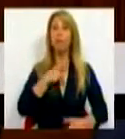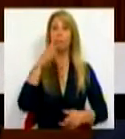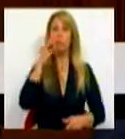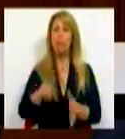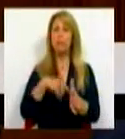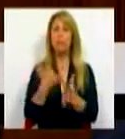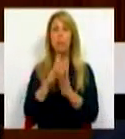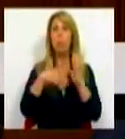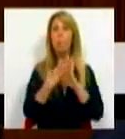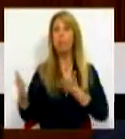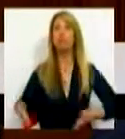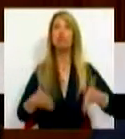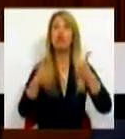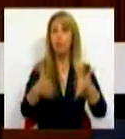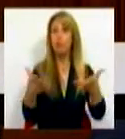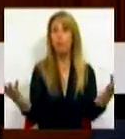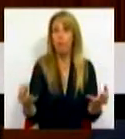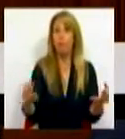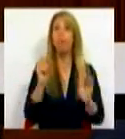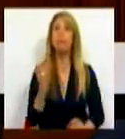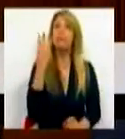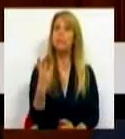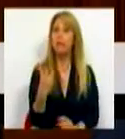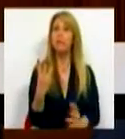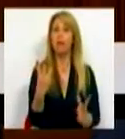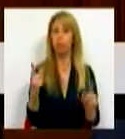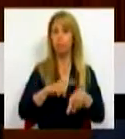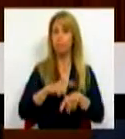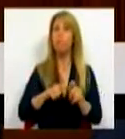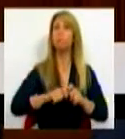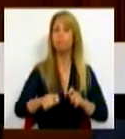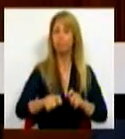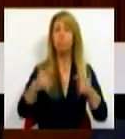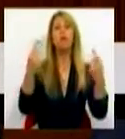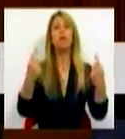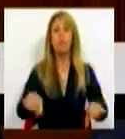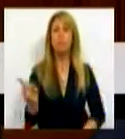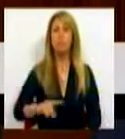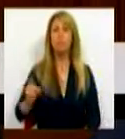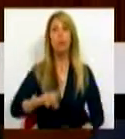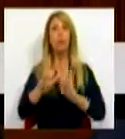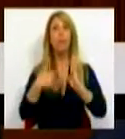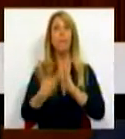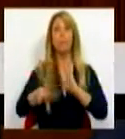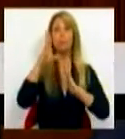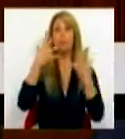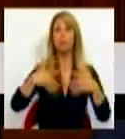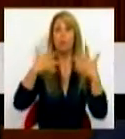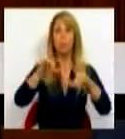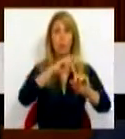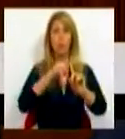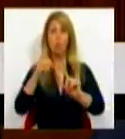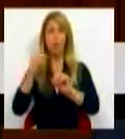referi, para 3 anos. Teve também, regularmente, planos e orçamentos anuais com